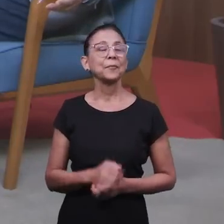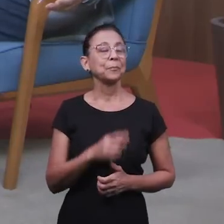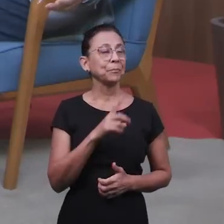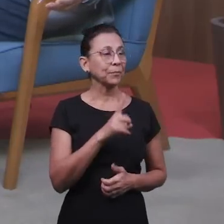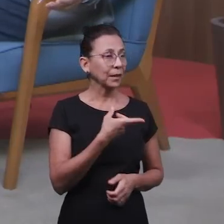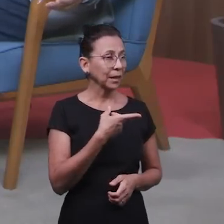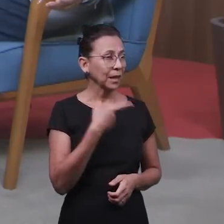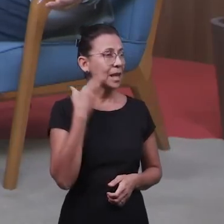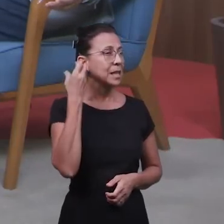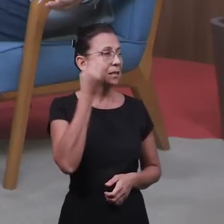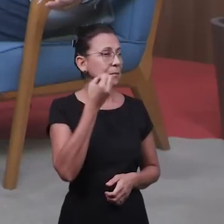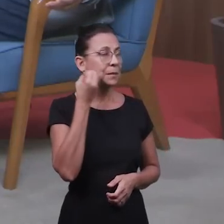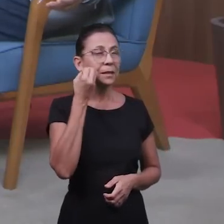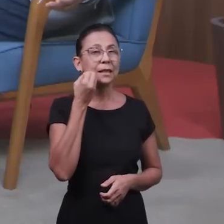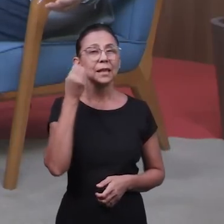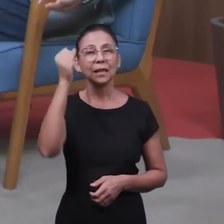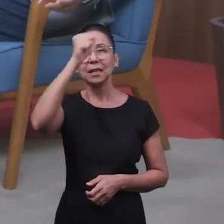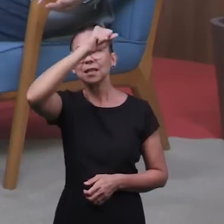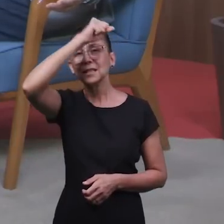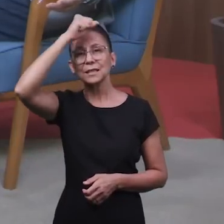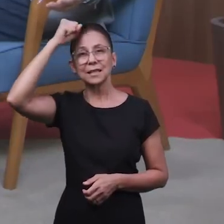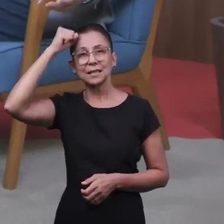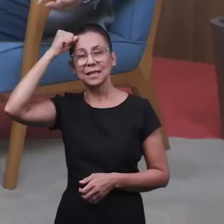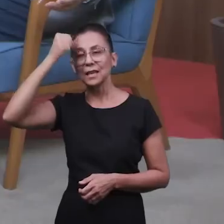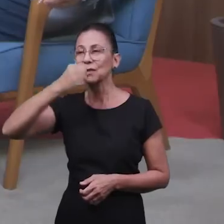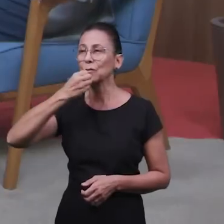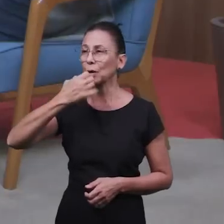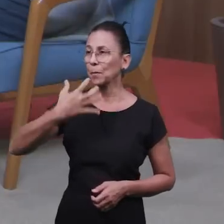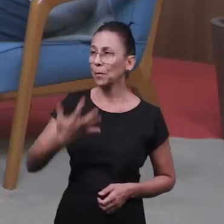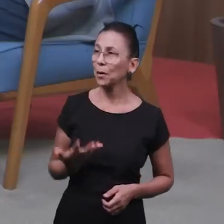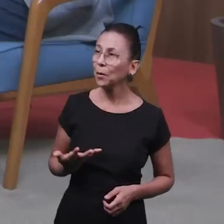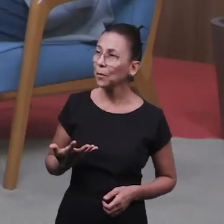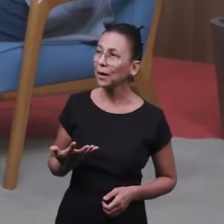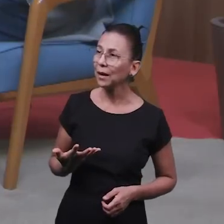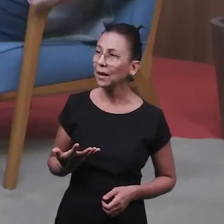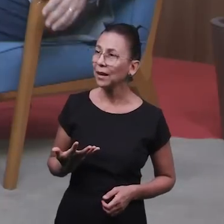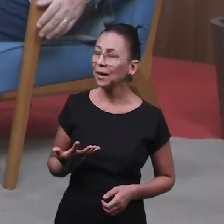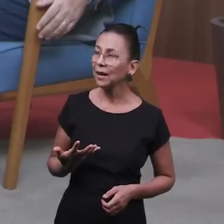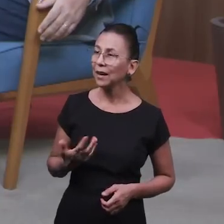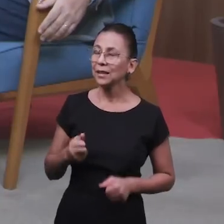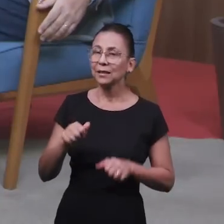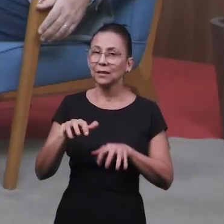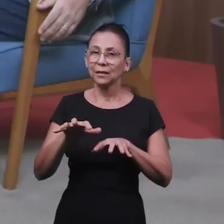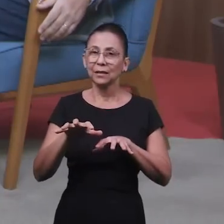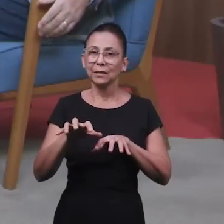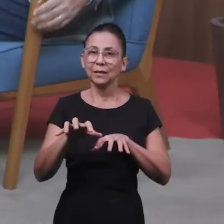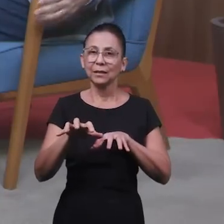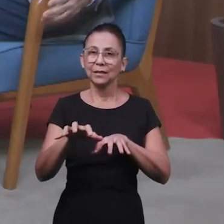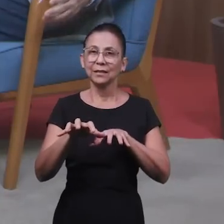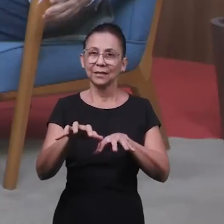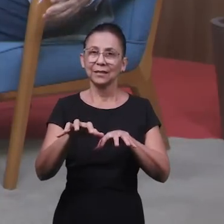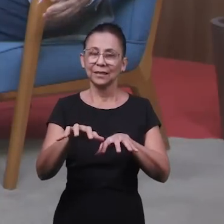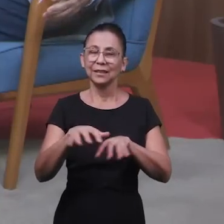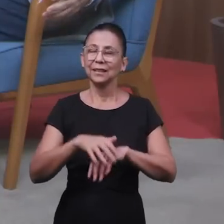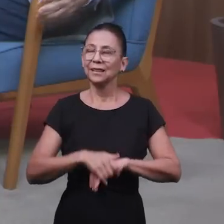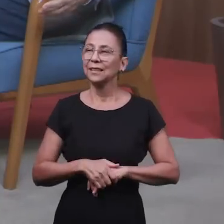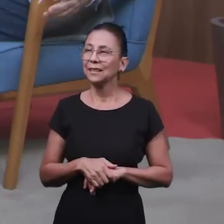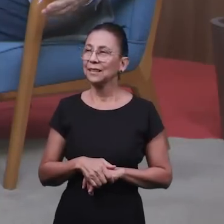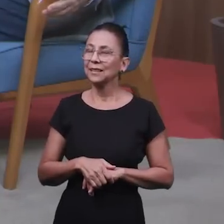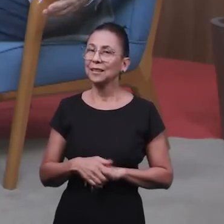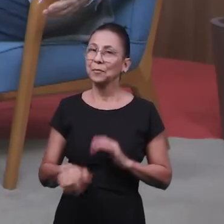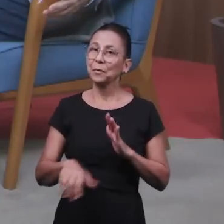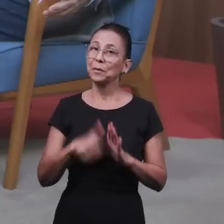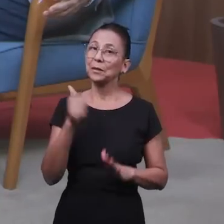a experiência, Sérgio, da gente fazer aqui com a participação remota sua, primeira vez que a gente faz